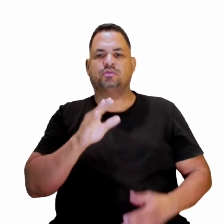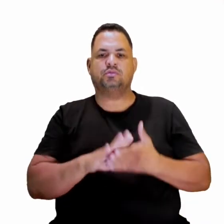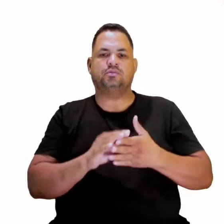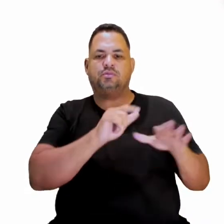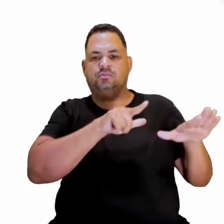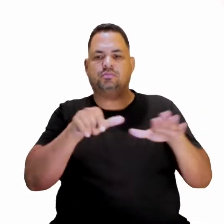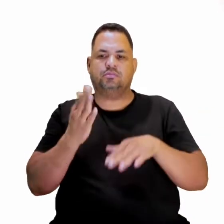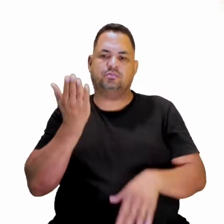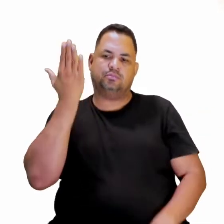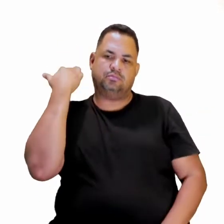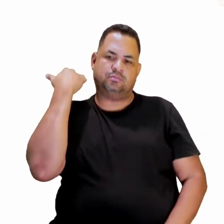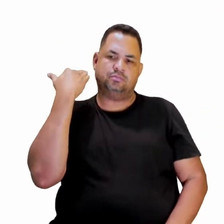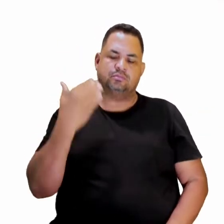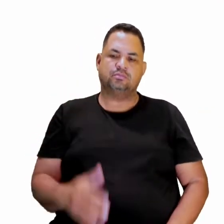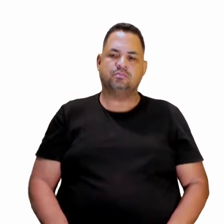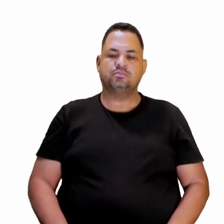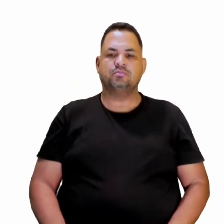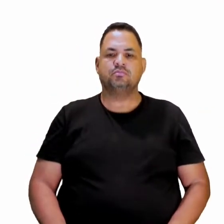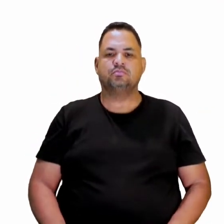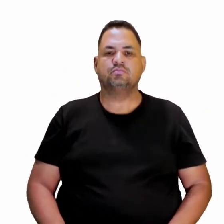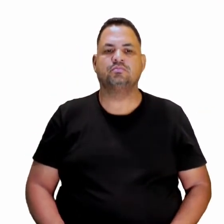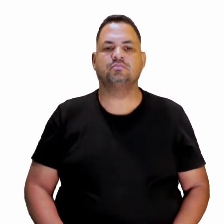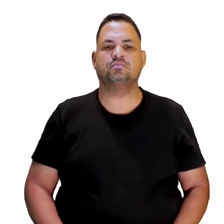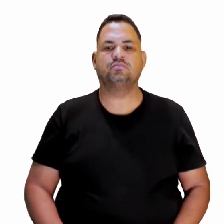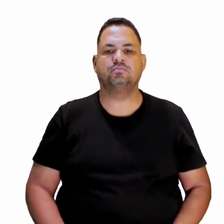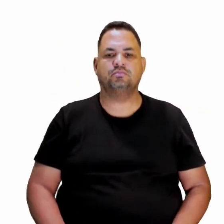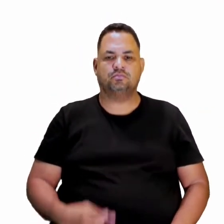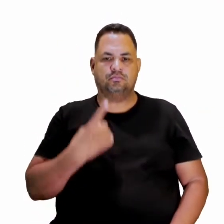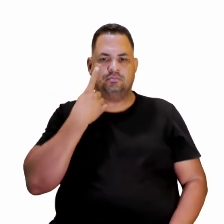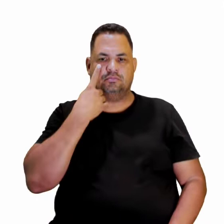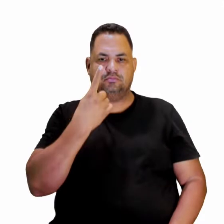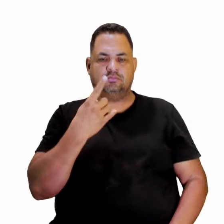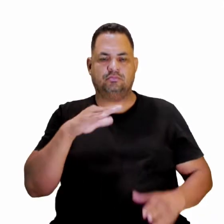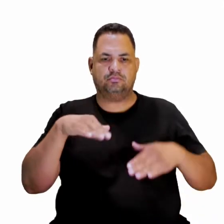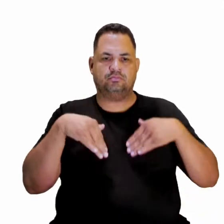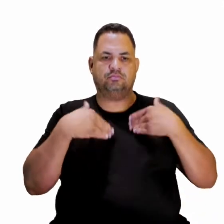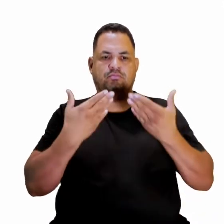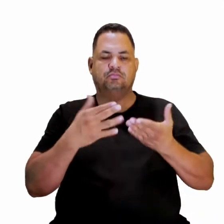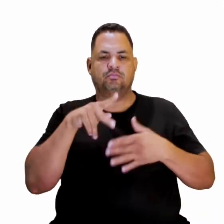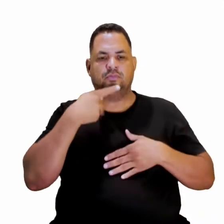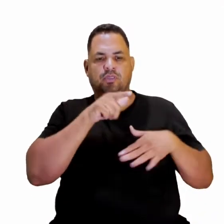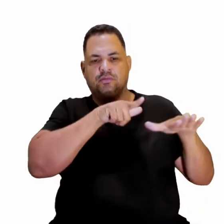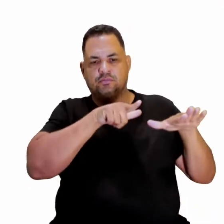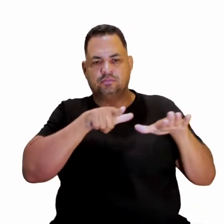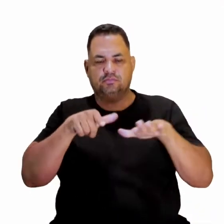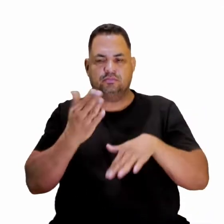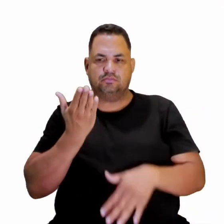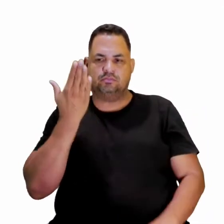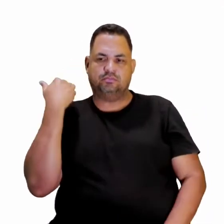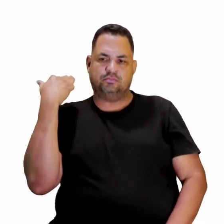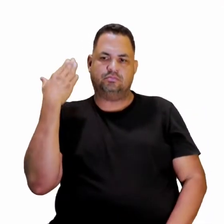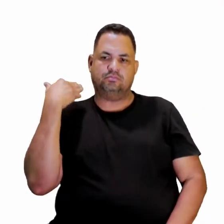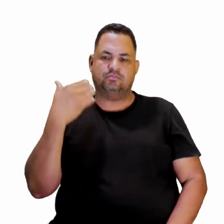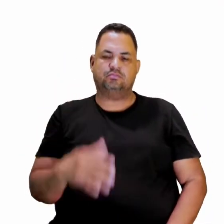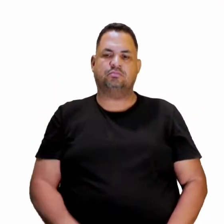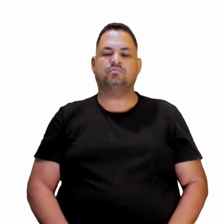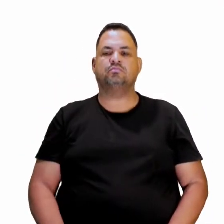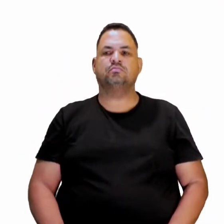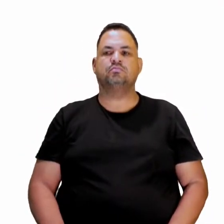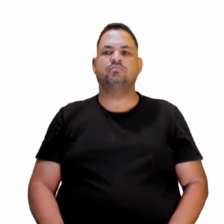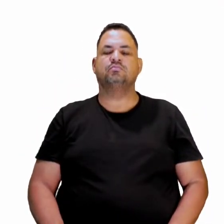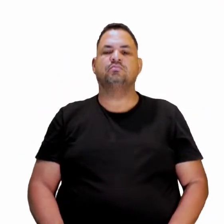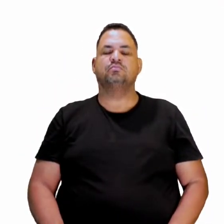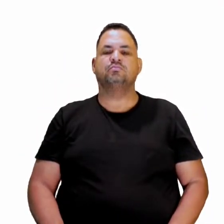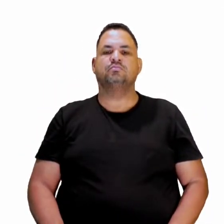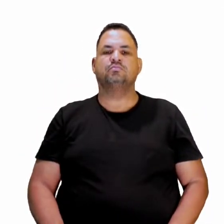fazer uma pergunta para vocês. Notaram que quando eu falo semana passada aliás, não é pergunta